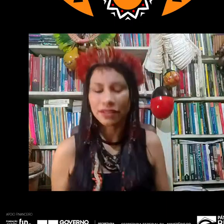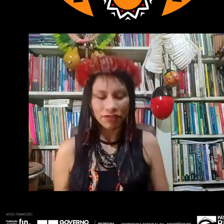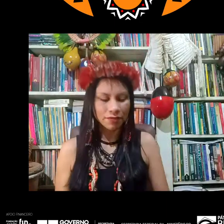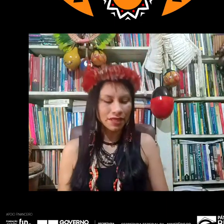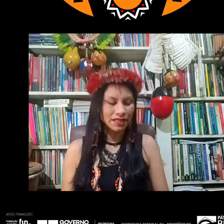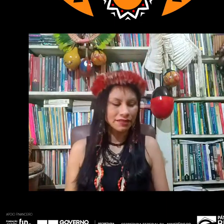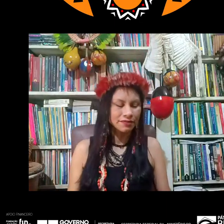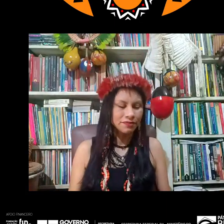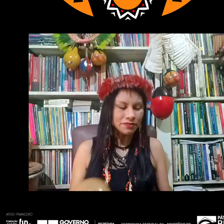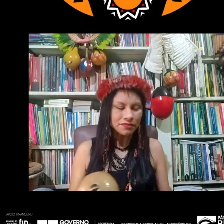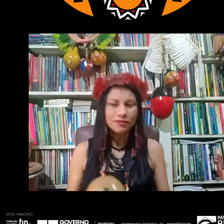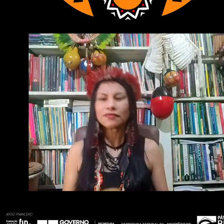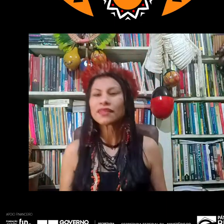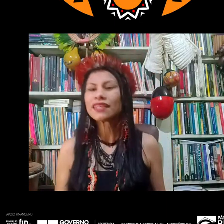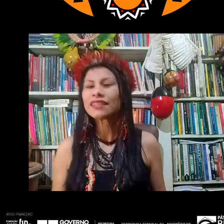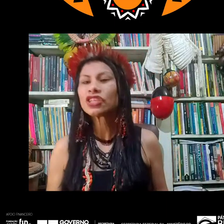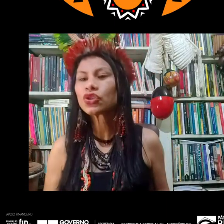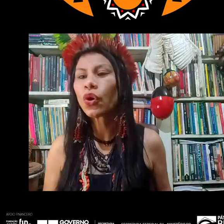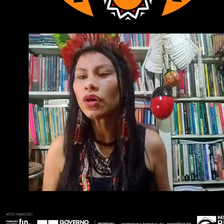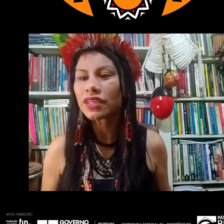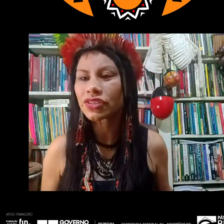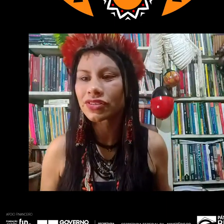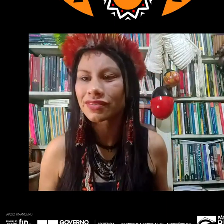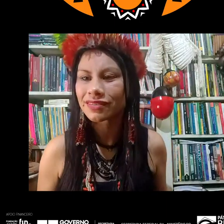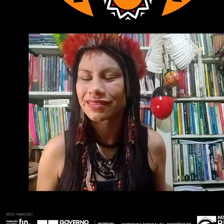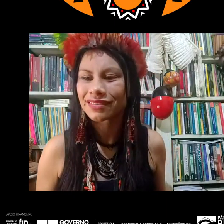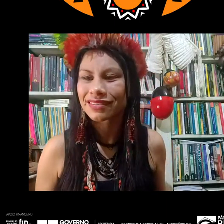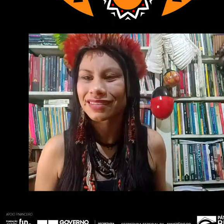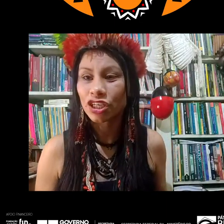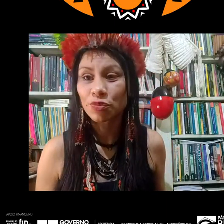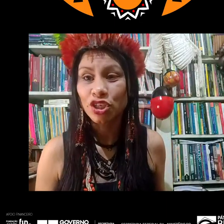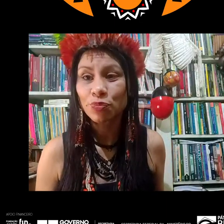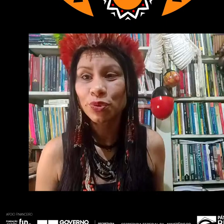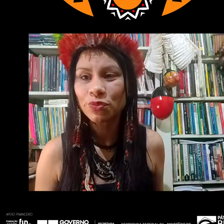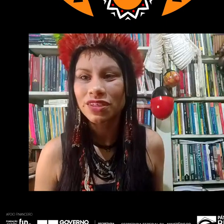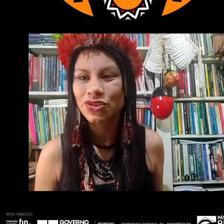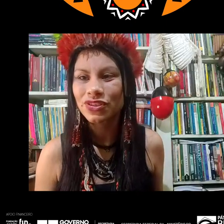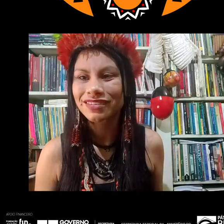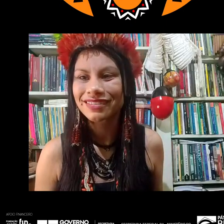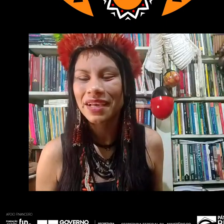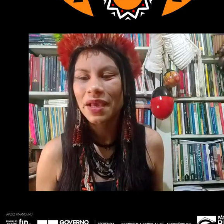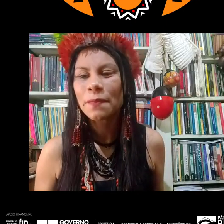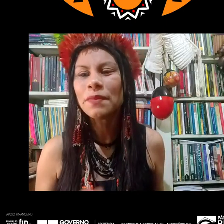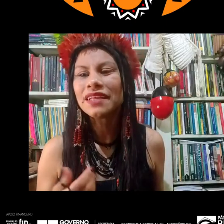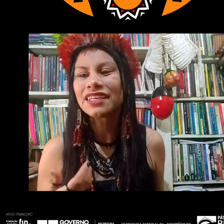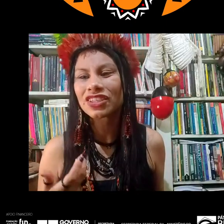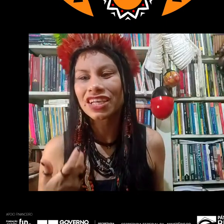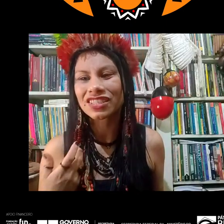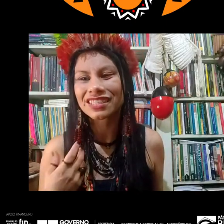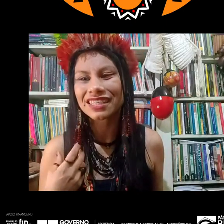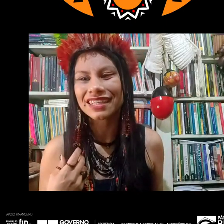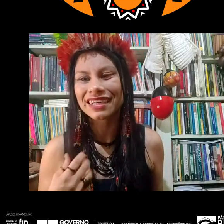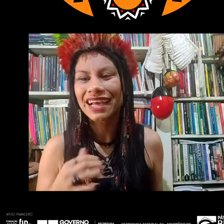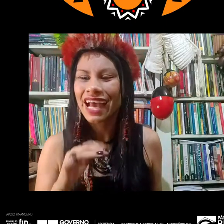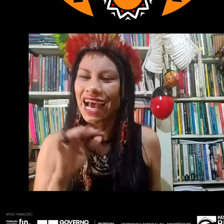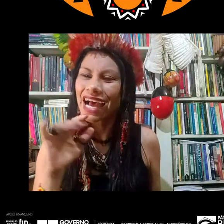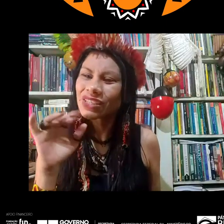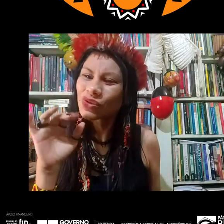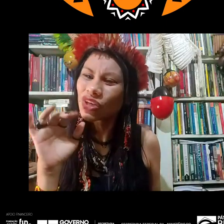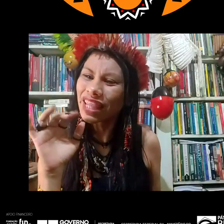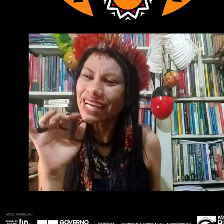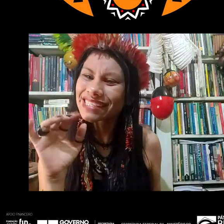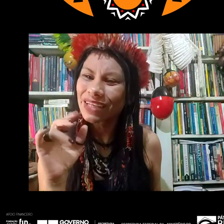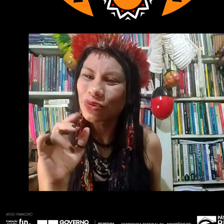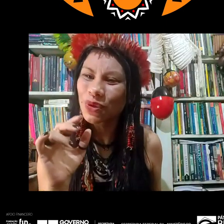Minha pena vermelha, nas cores das minhas plumas, minha identidade em cena,